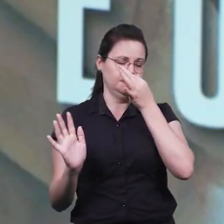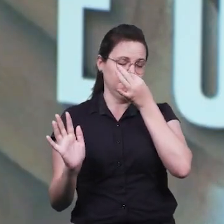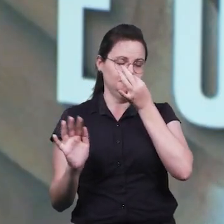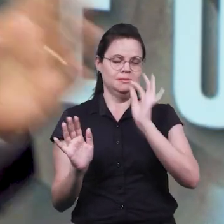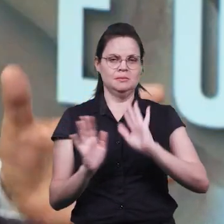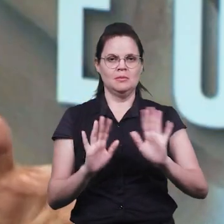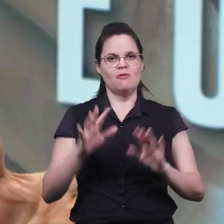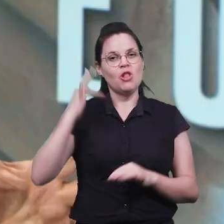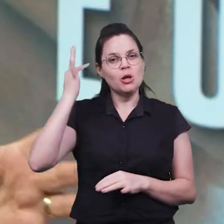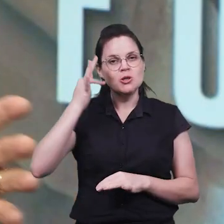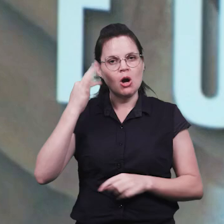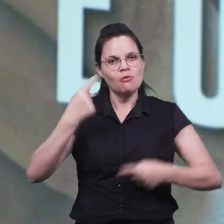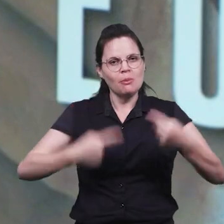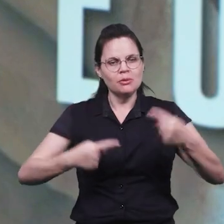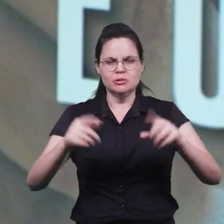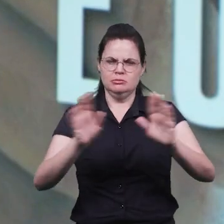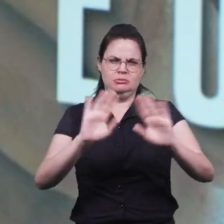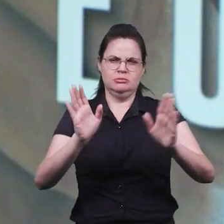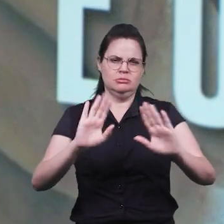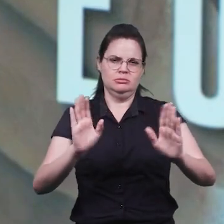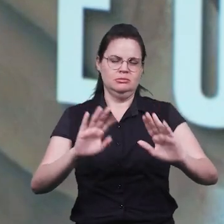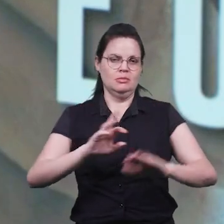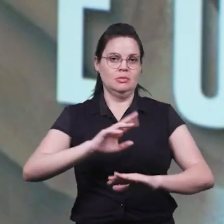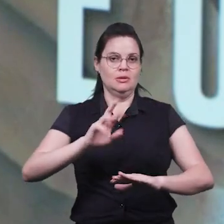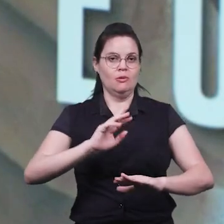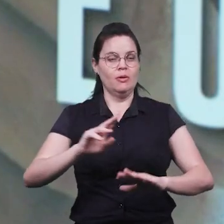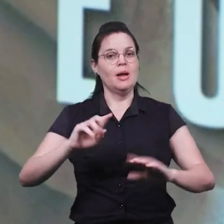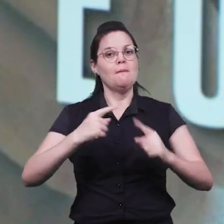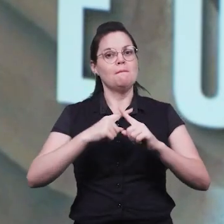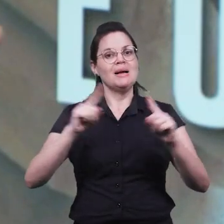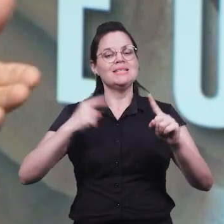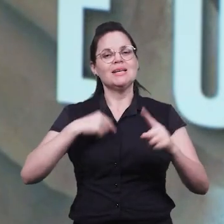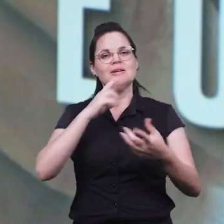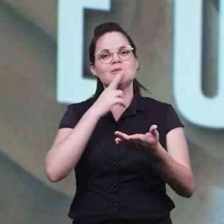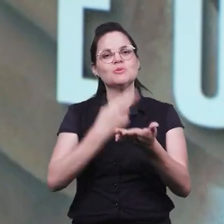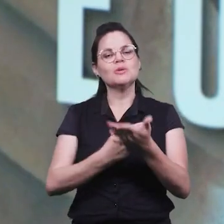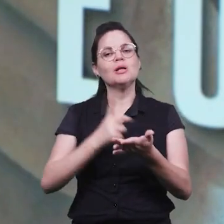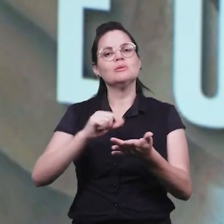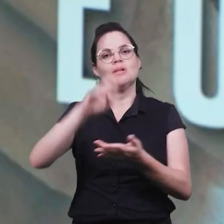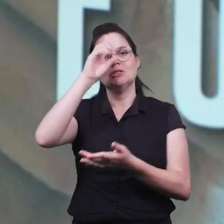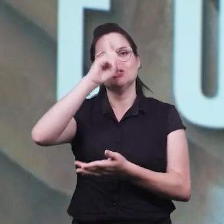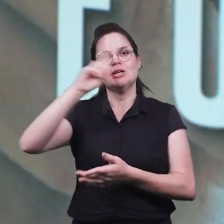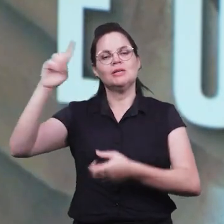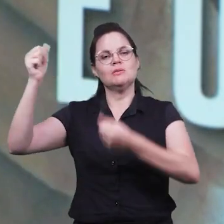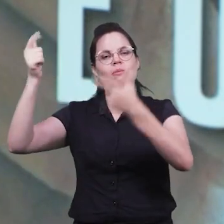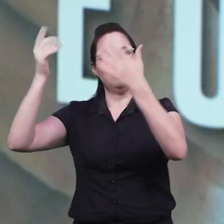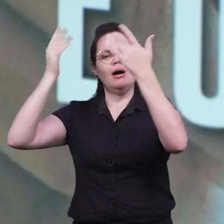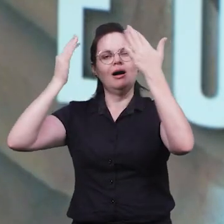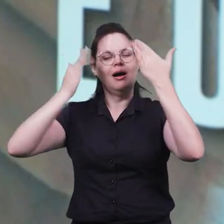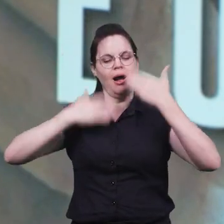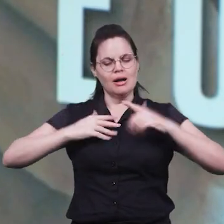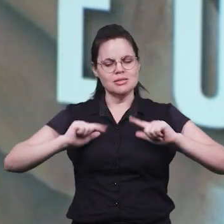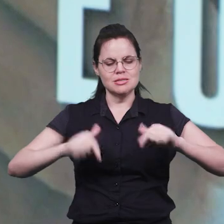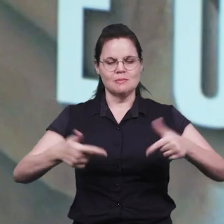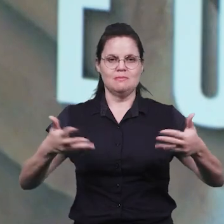políticos, filosóficos, mas é resultado de uma bênção de Deus, de uma experiência com